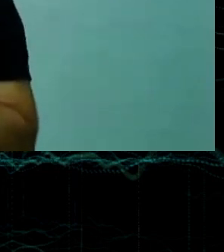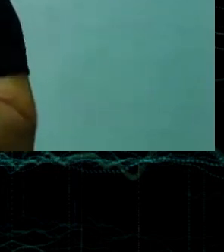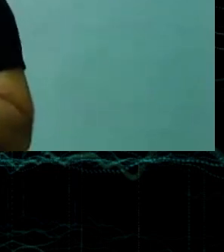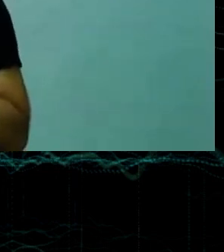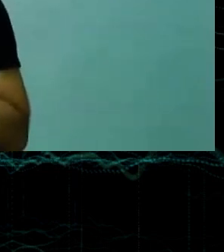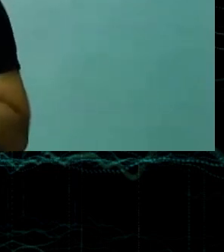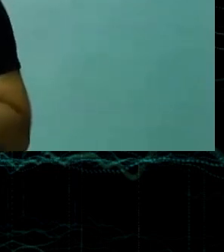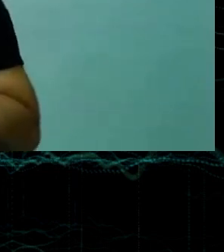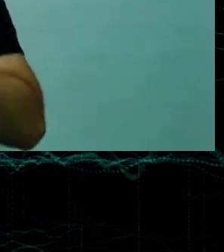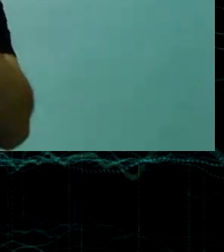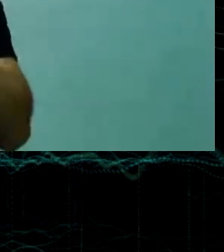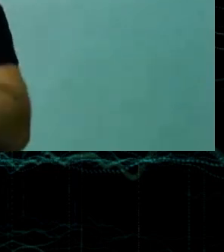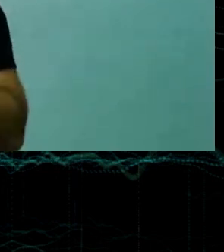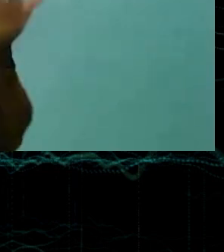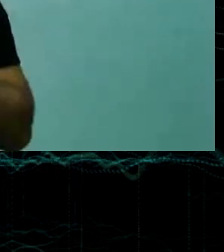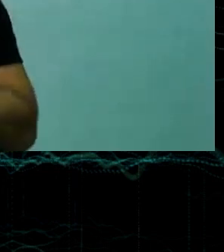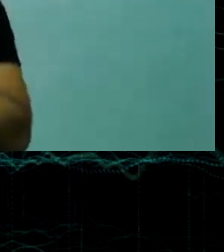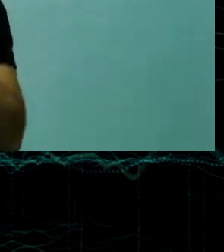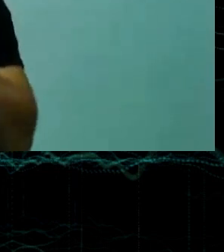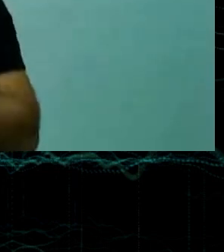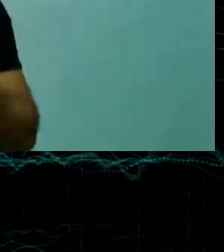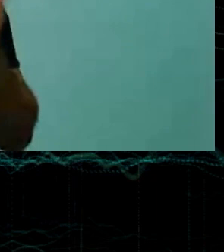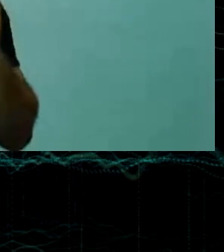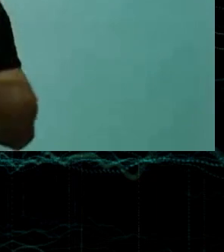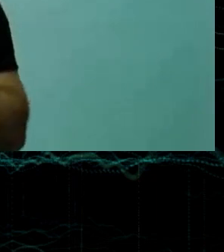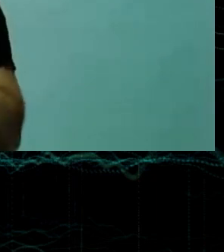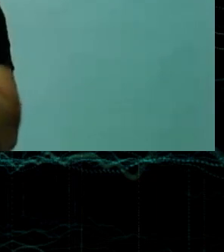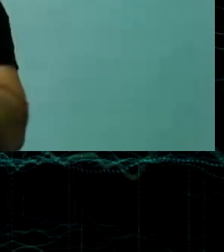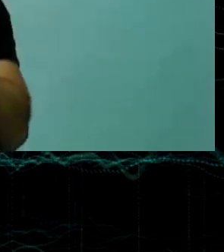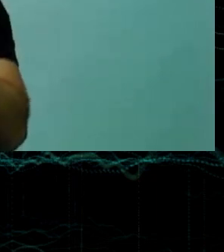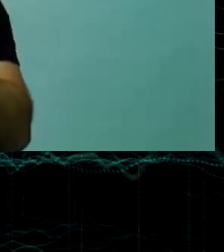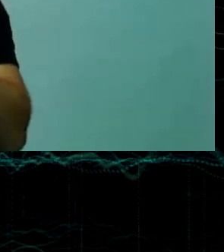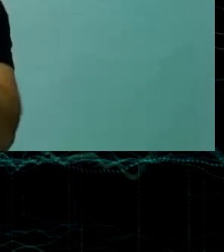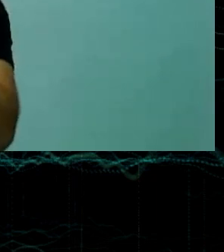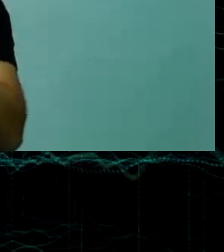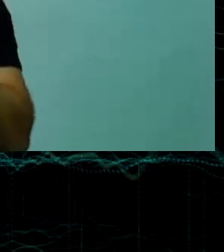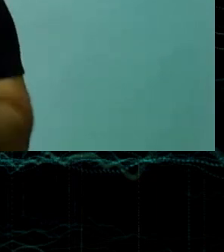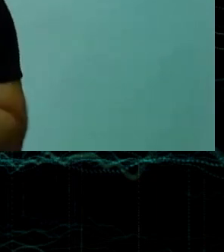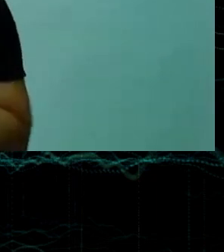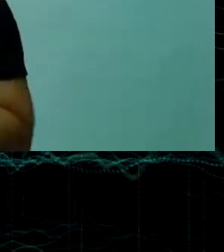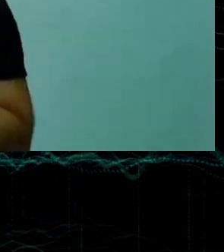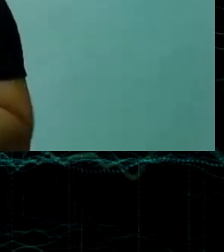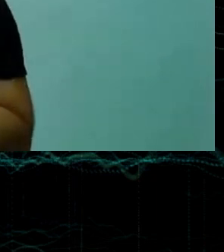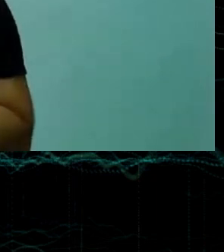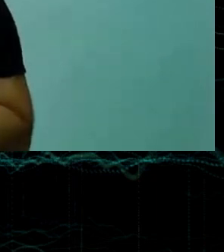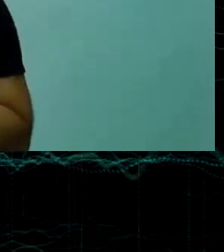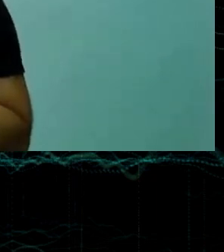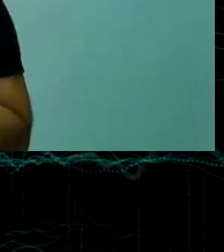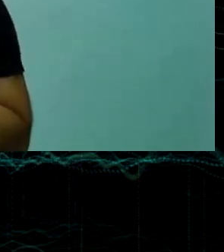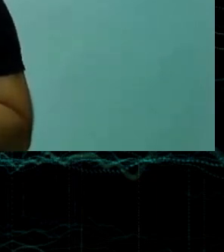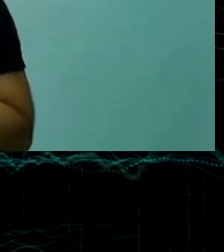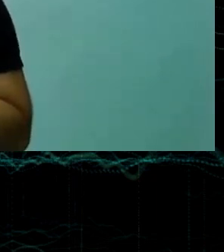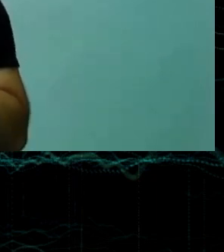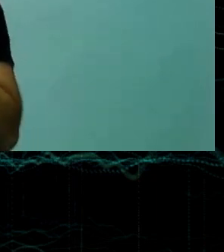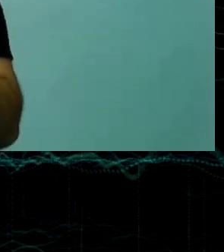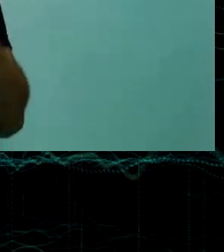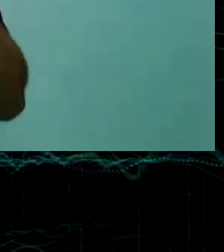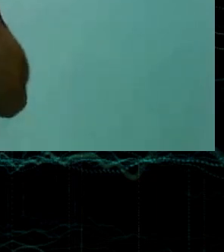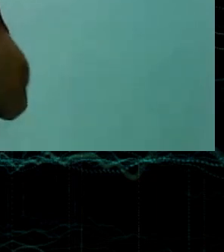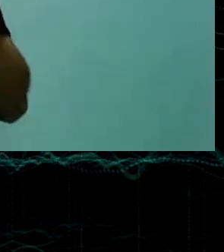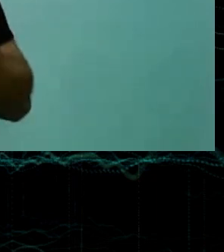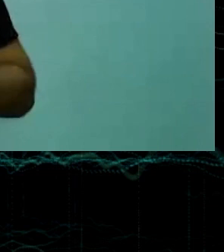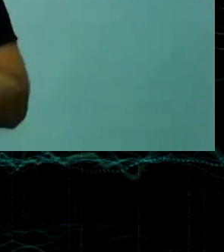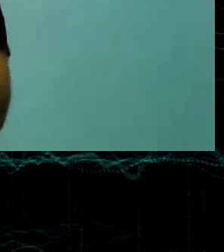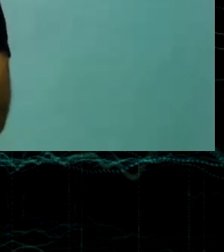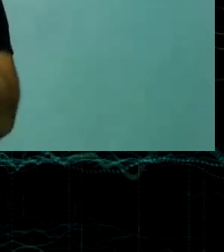demais dividindo lá comigo mutirão de voxê humano todo o esquema elaborando cada detalhe junto comigo maluco respeita